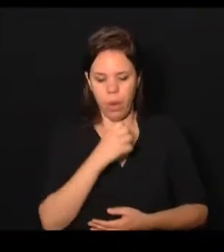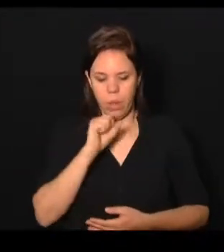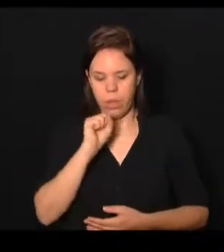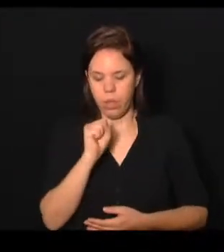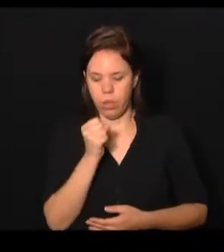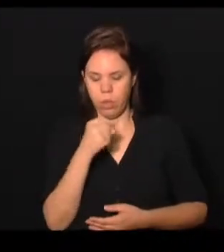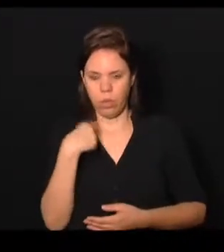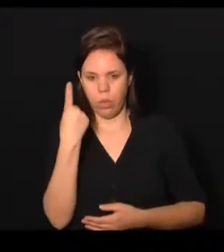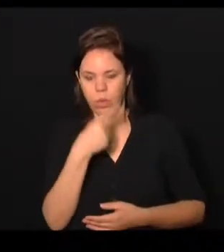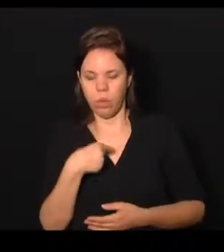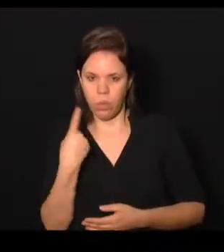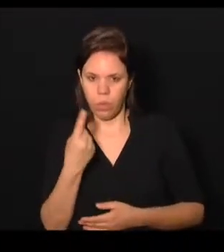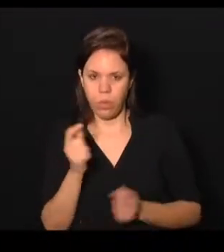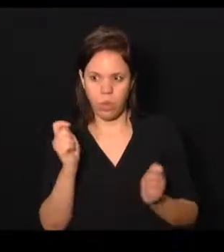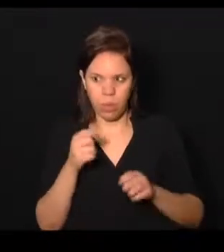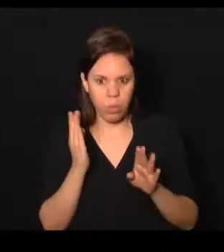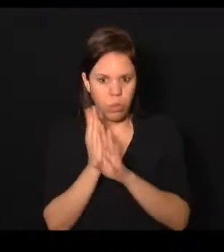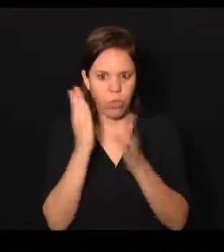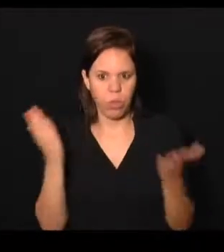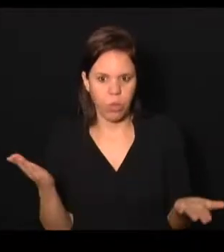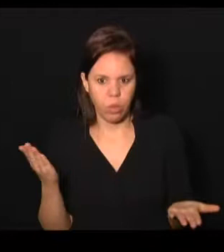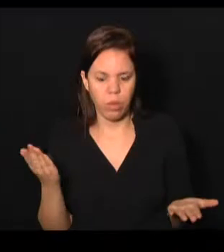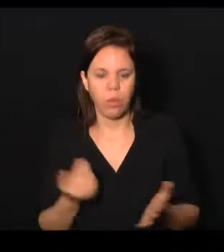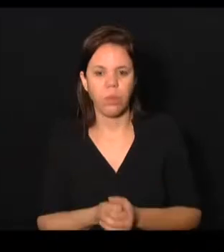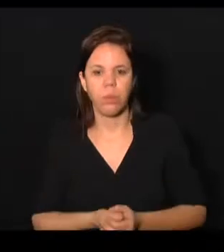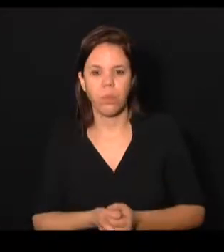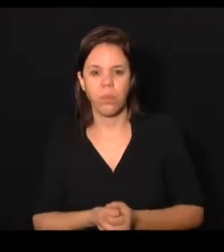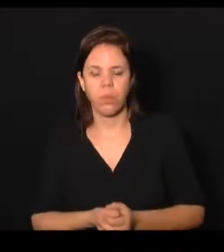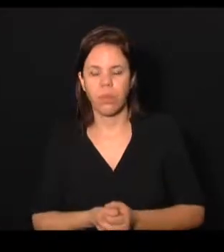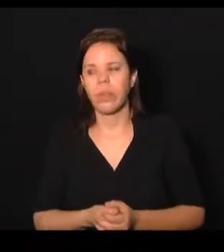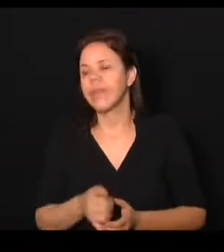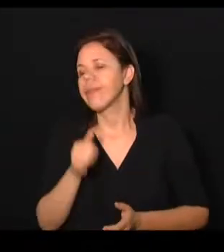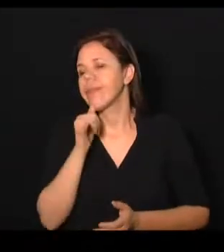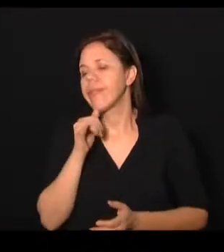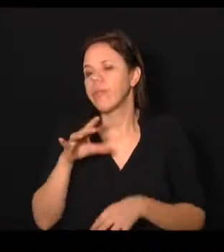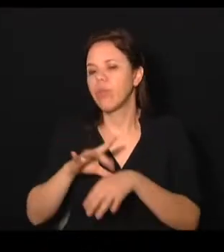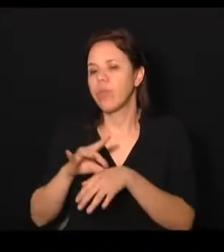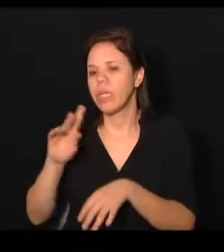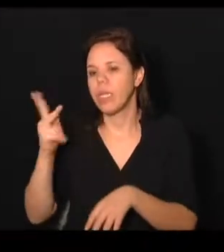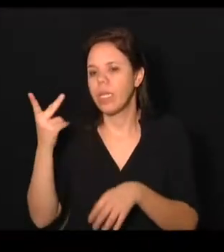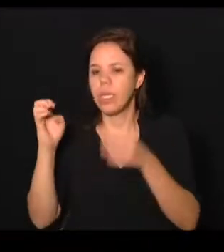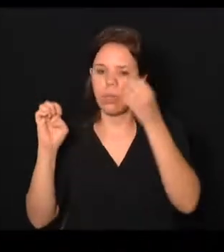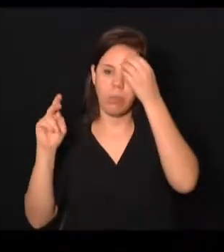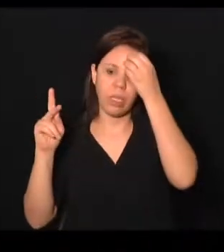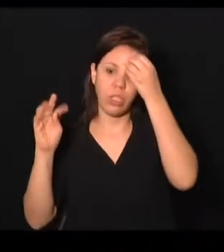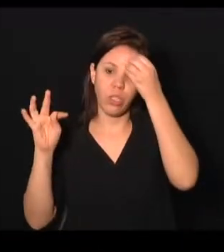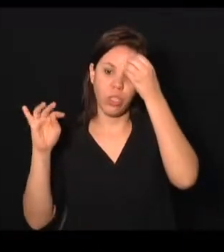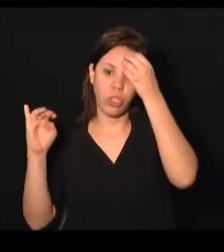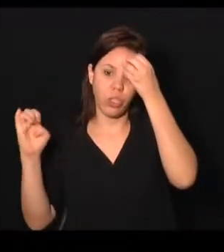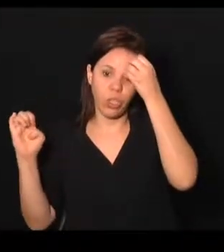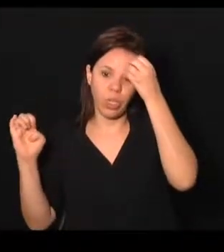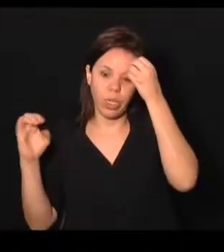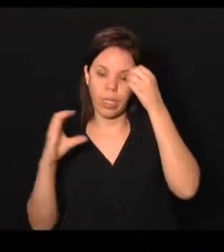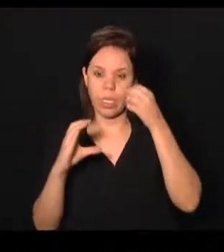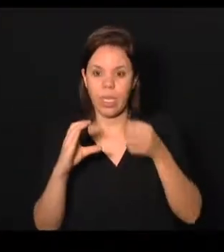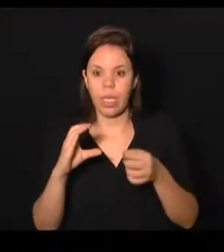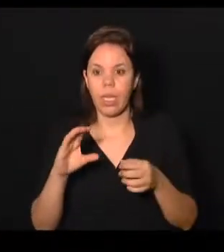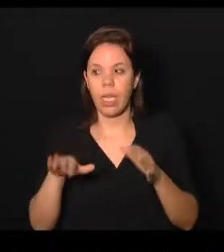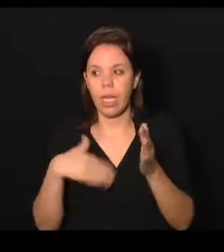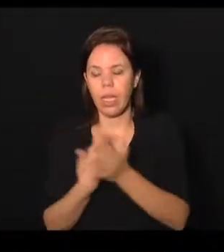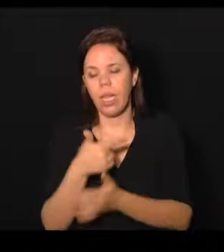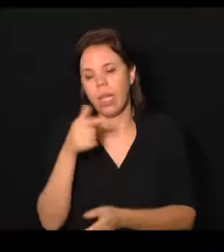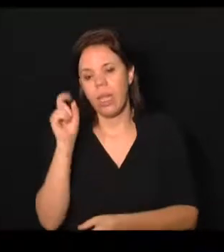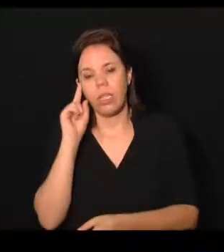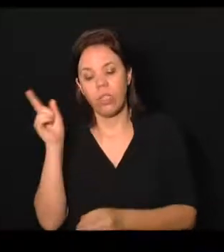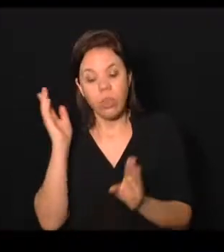alguns fatores, mas outros ainda não. Porém, para a hepatite C, por exemplo, essa janela imunológica ela é de cerca de 10 dias. E que foi o